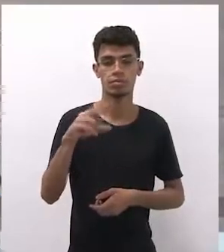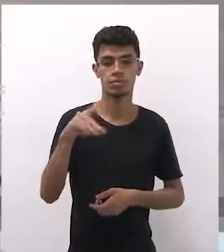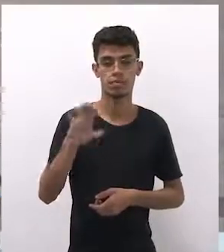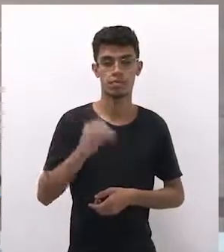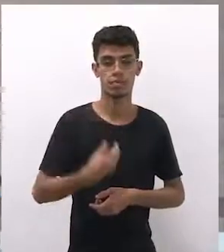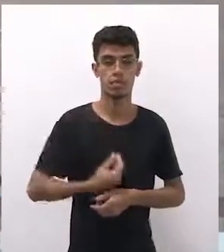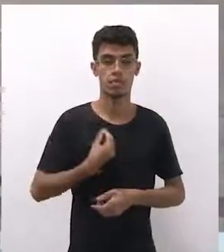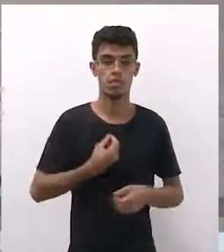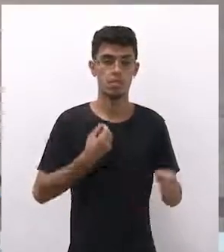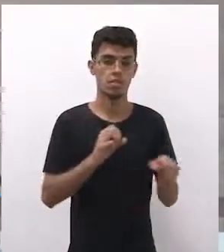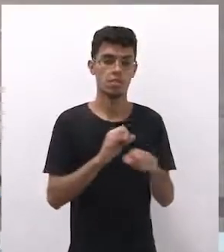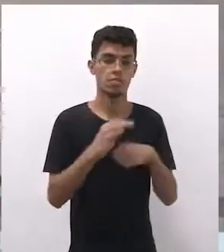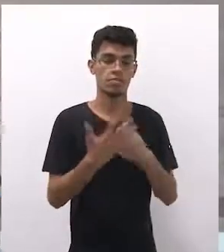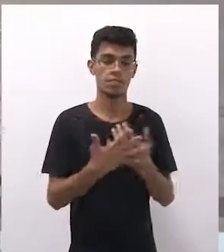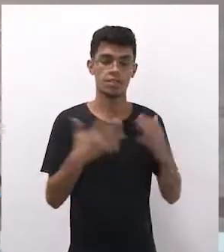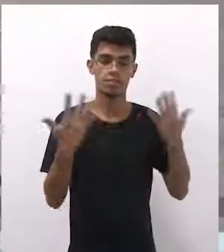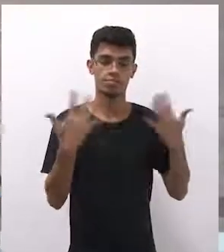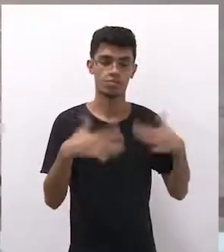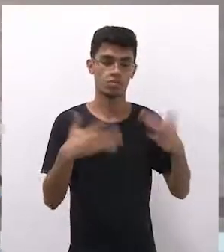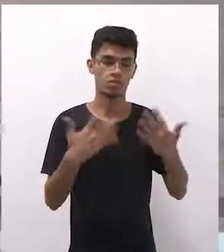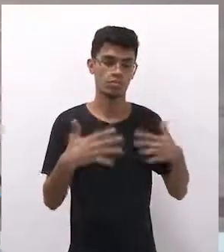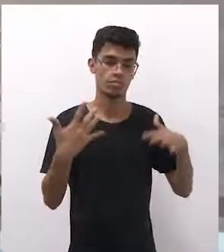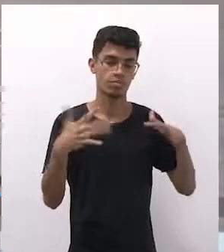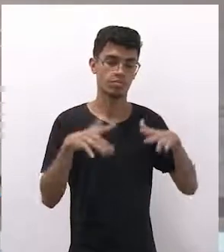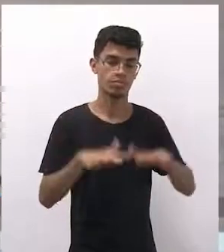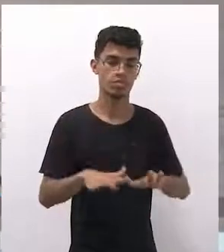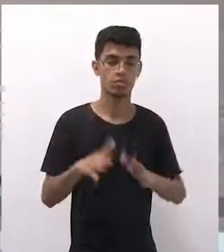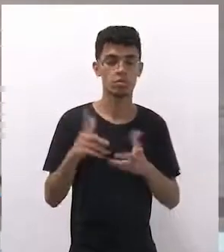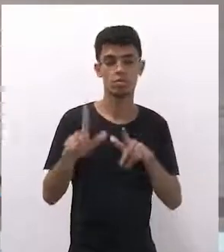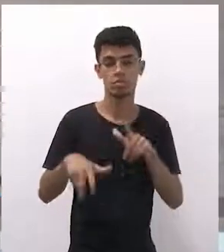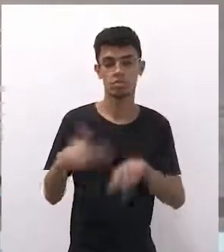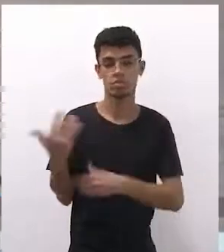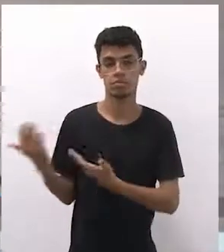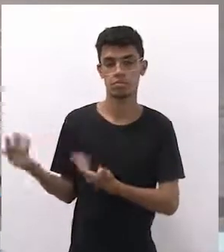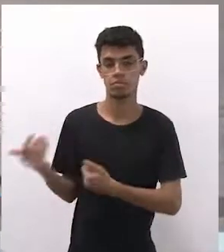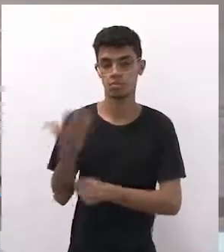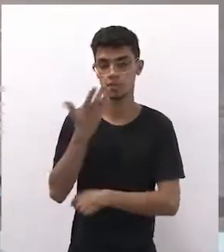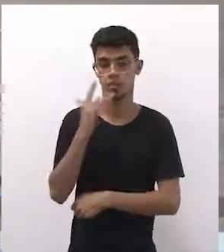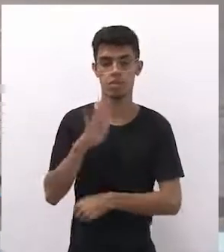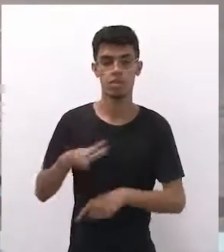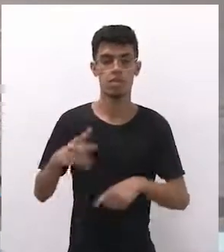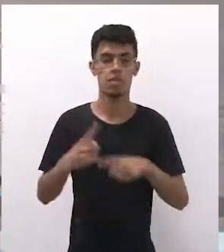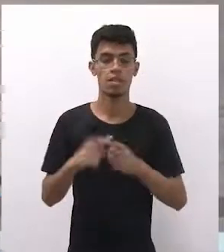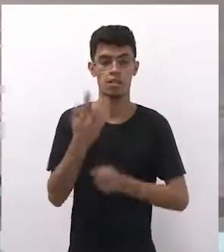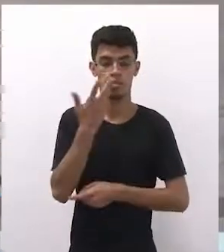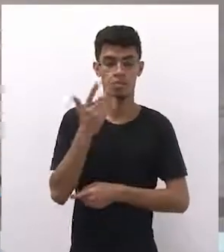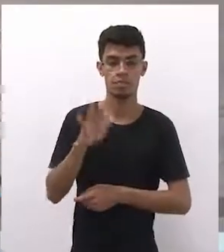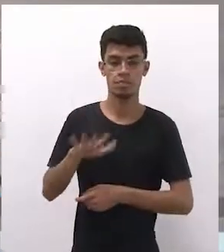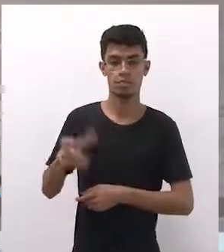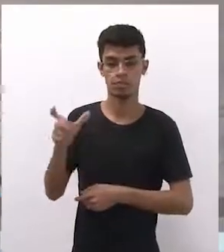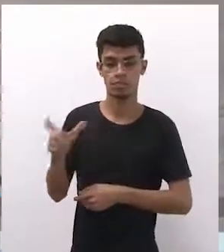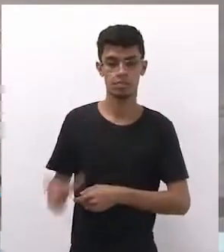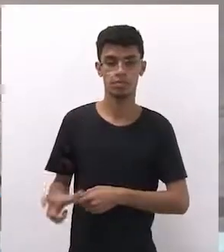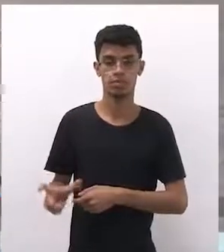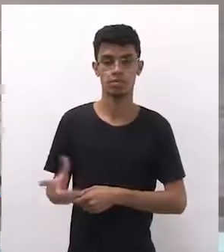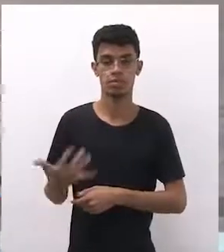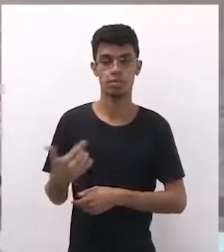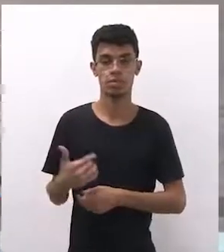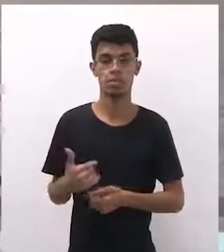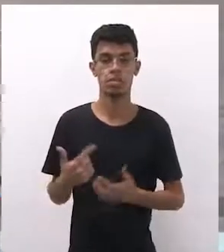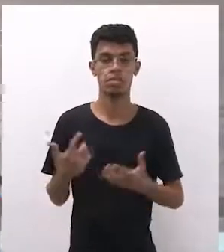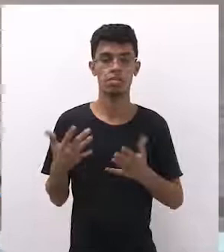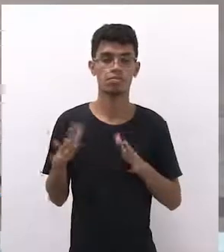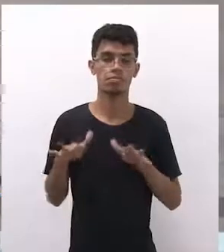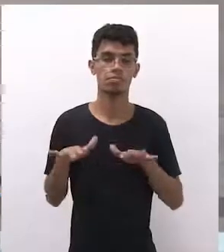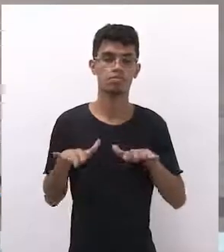pandemia, tudo isso vai agravar a situação do trabalho infantil. Por quê? Porque a criança, por ser tá nessa categoria